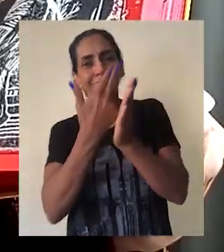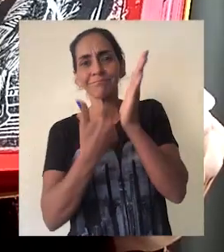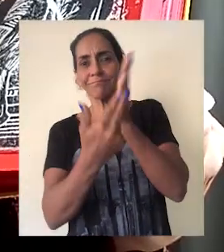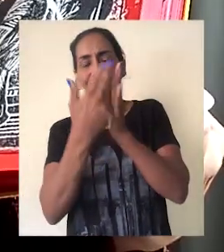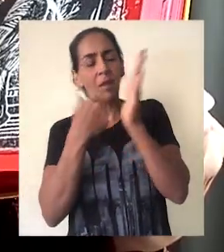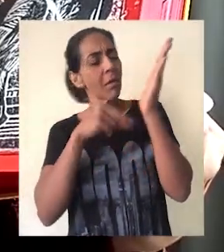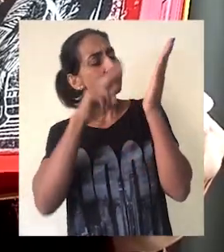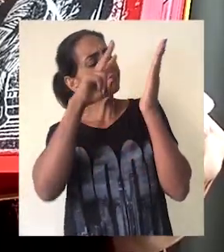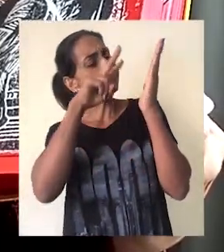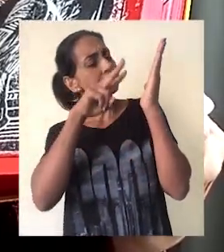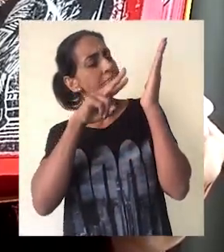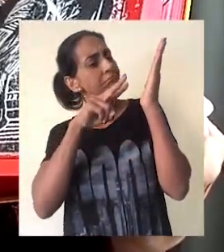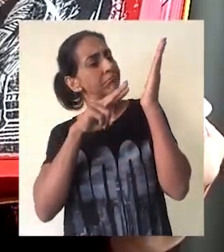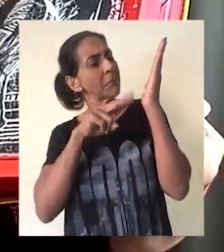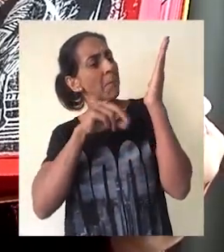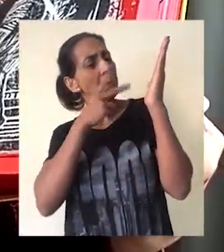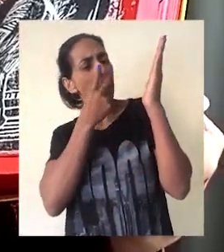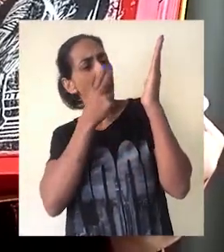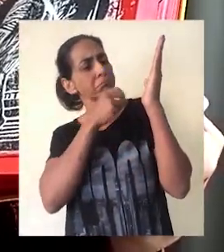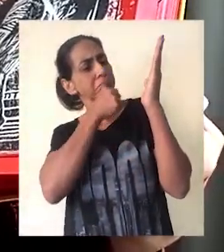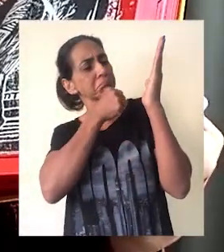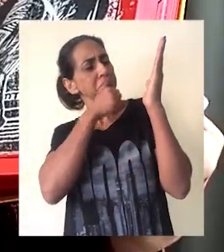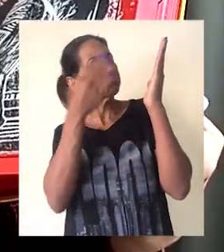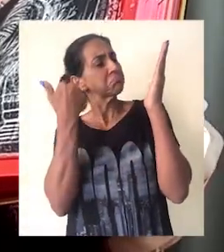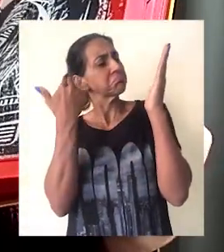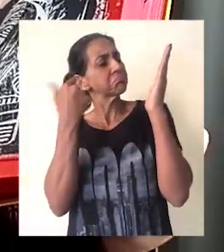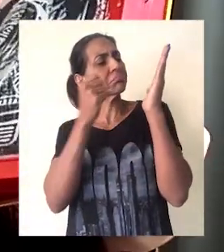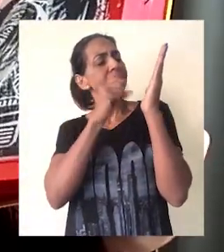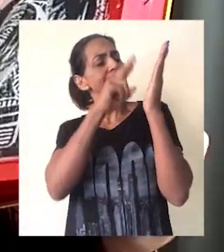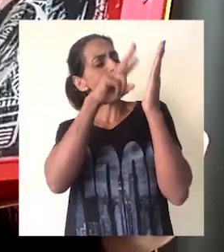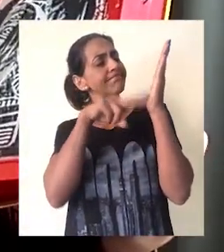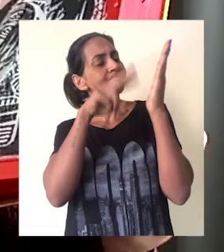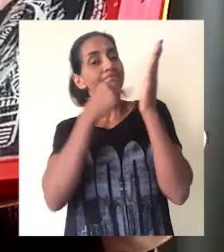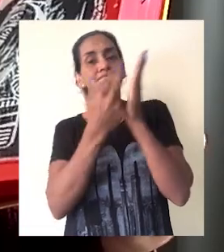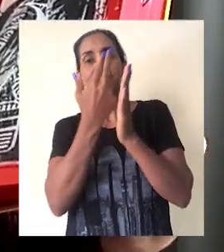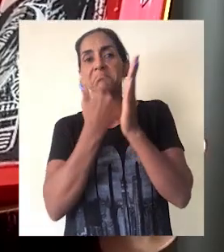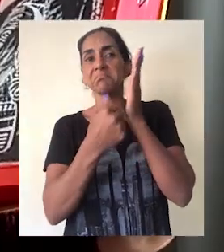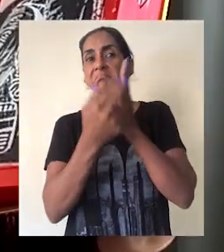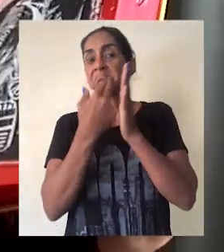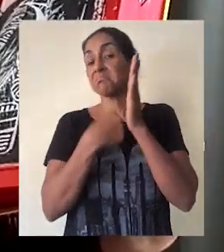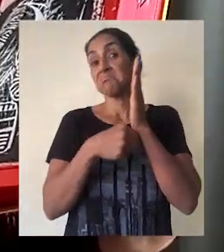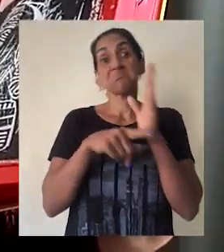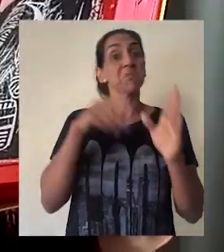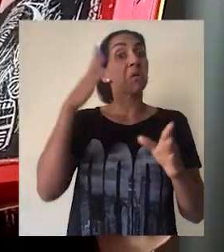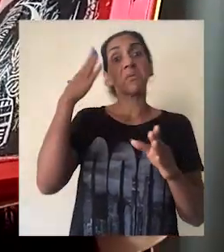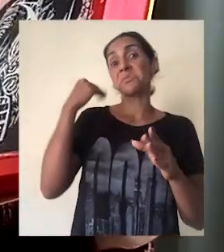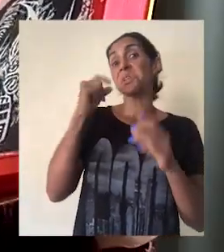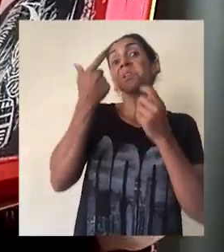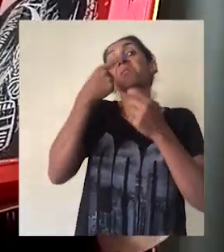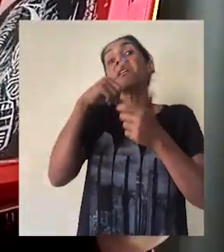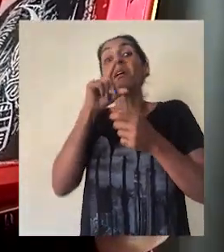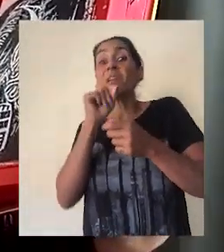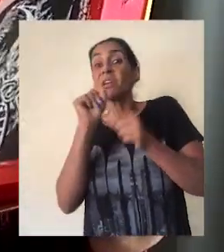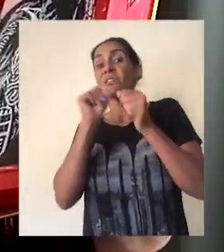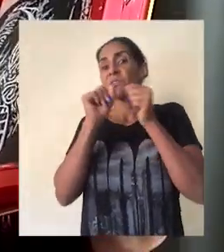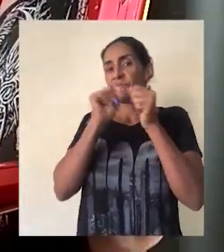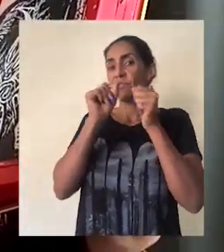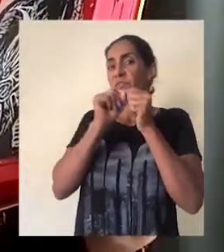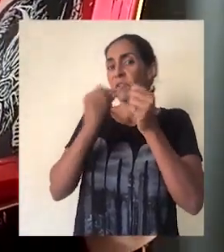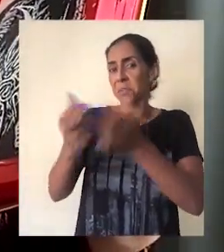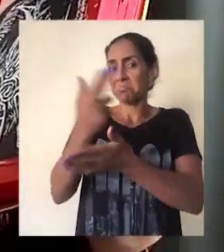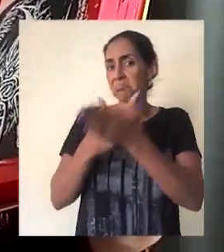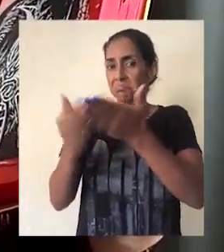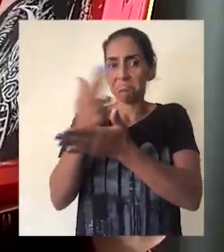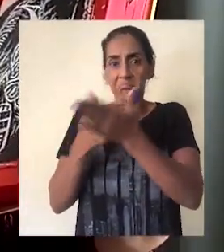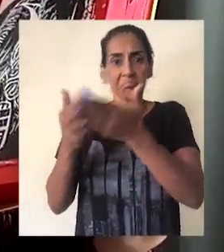pouco abstrata, meio envelhecida, e eu achei maravilhosa. Eu não consegui encontrar quem fez essas ilustrações, mas depois eu vou ler de novo,